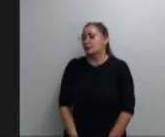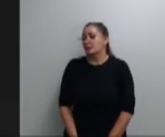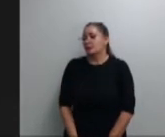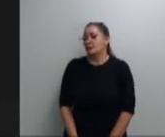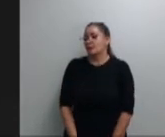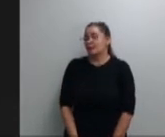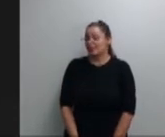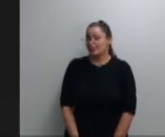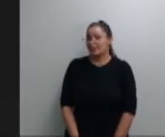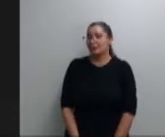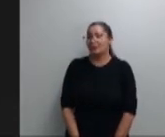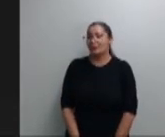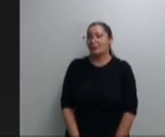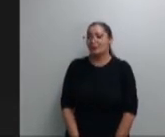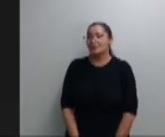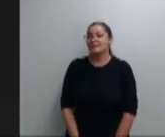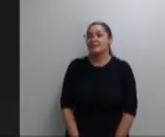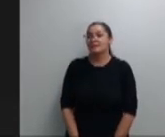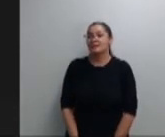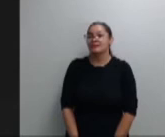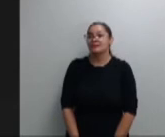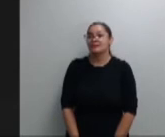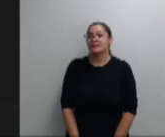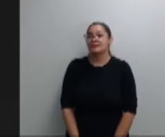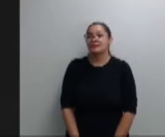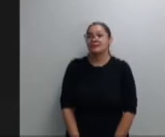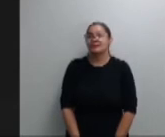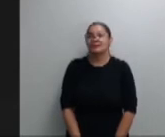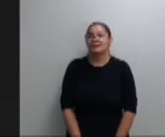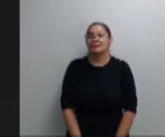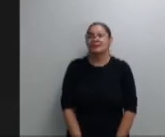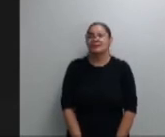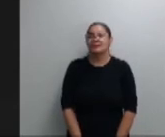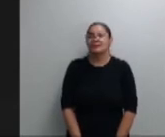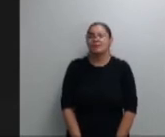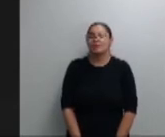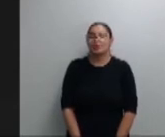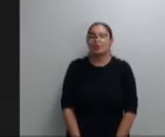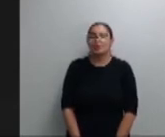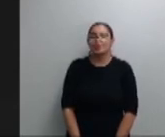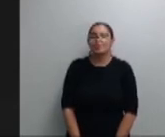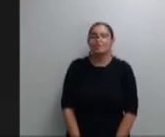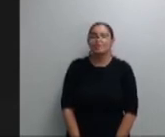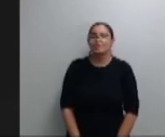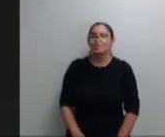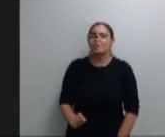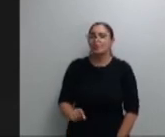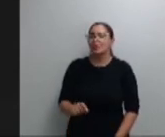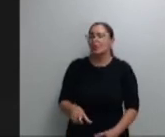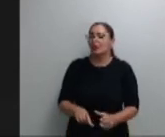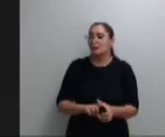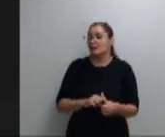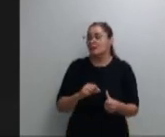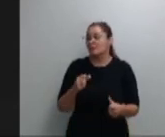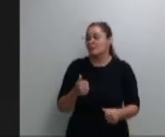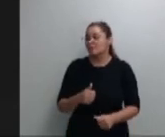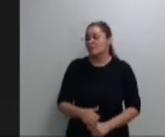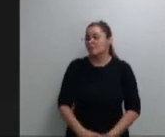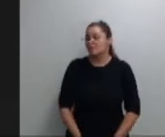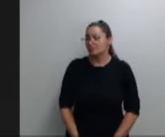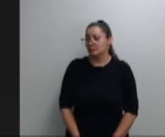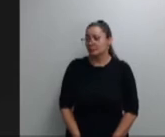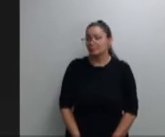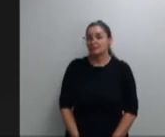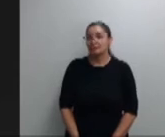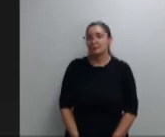caso do Supremo Tribunal Federal quando se examinou o MS-33-416 e aqui também repetido eu não estou aqui prestando ah esse critério